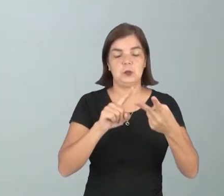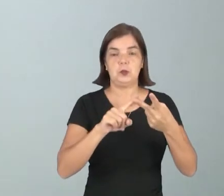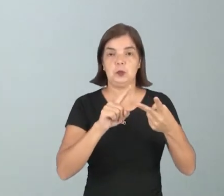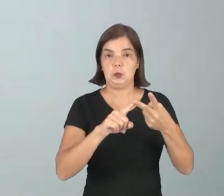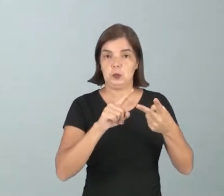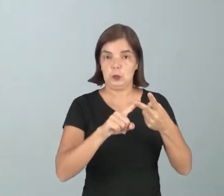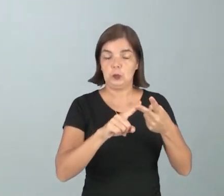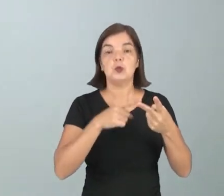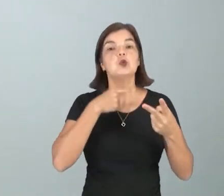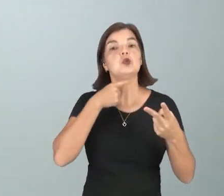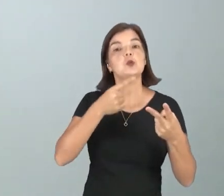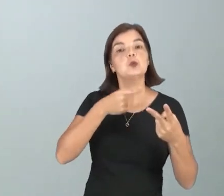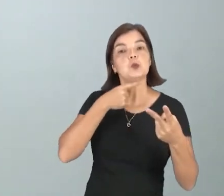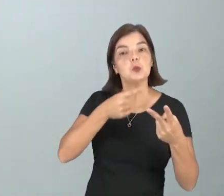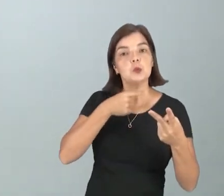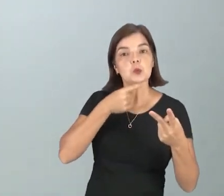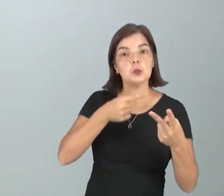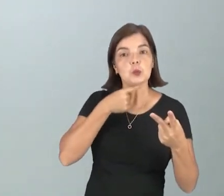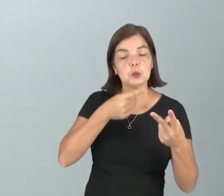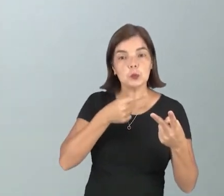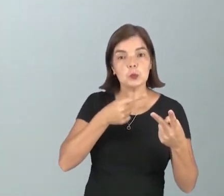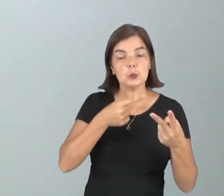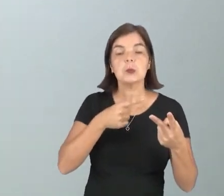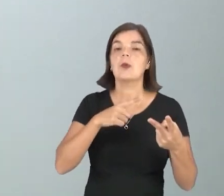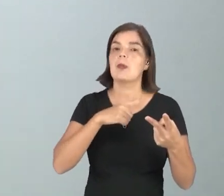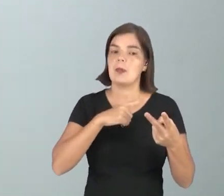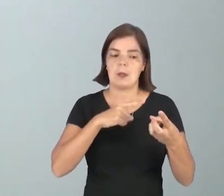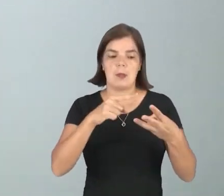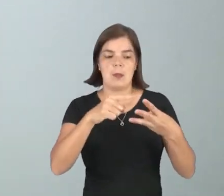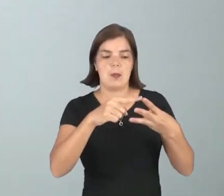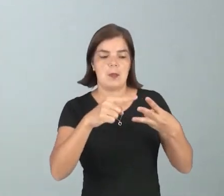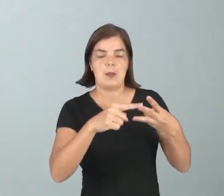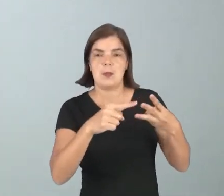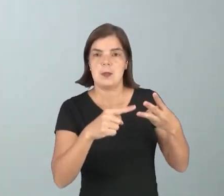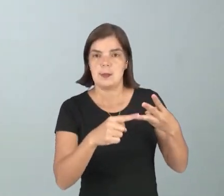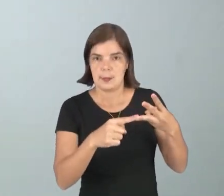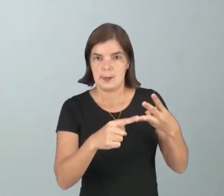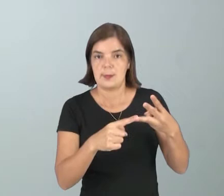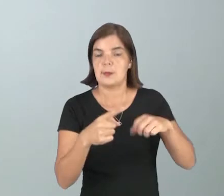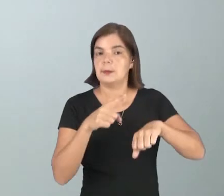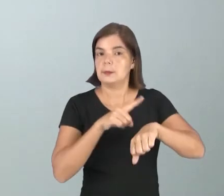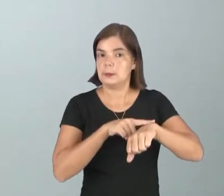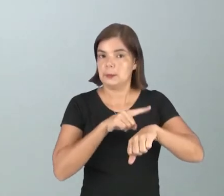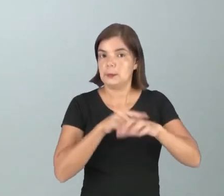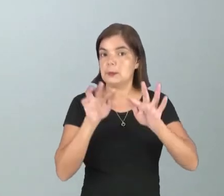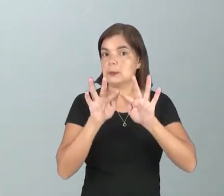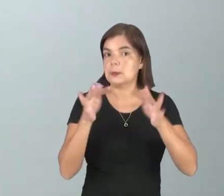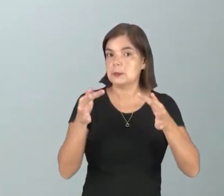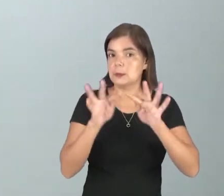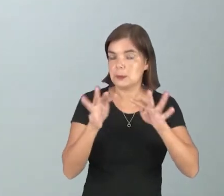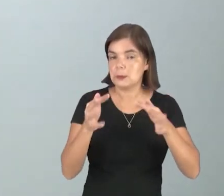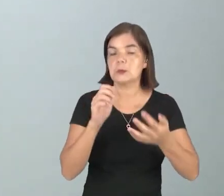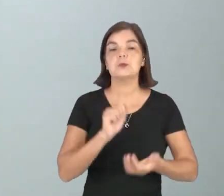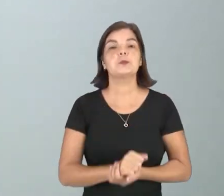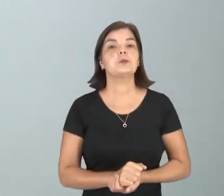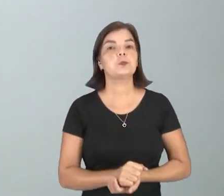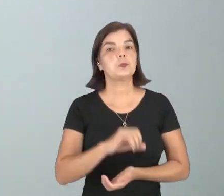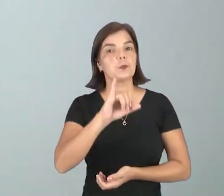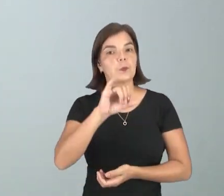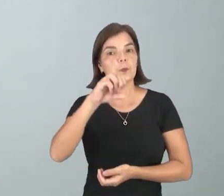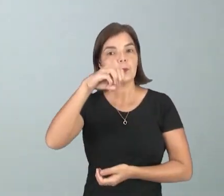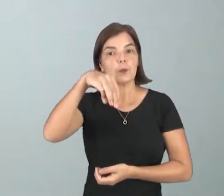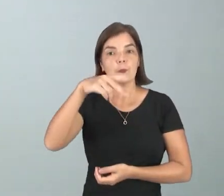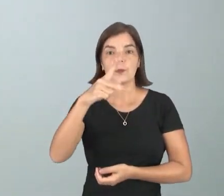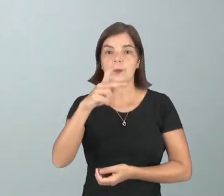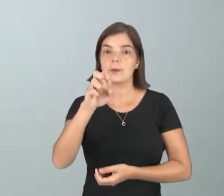subjuntivo esprimido vida e tem três tempos verbais simples o modo